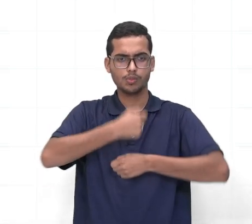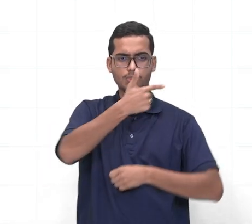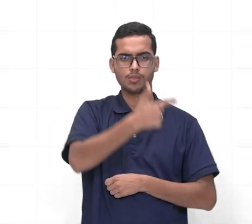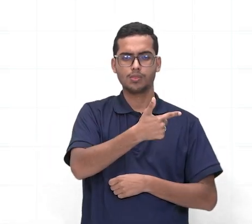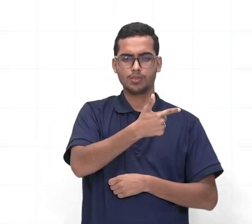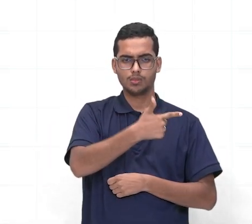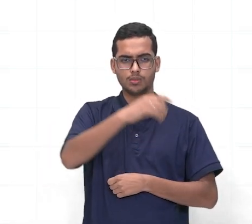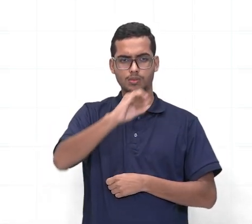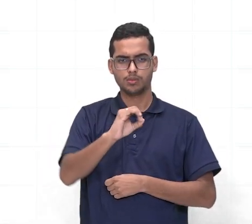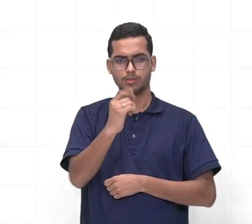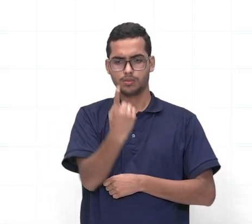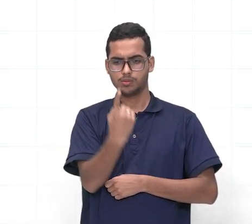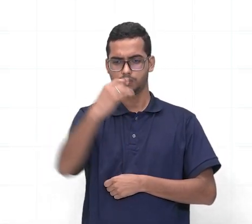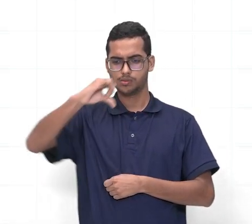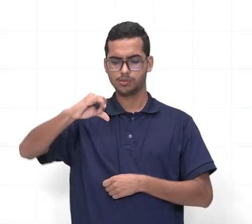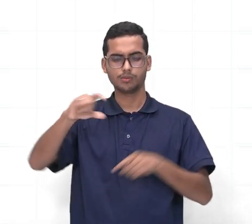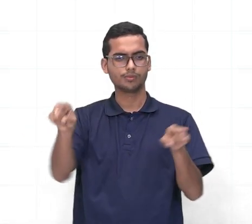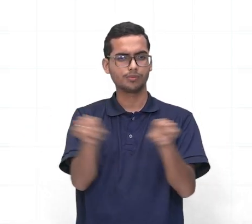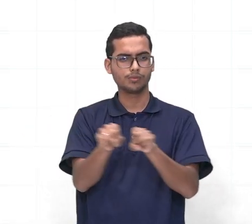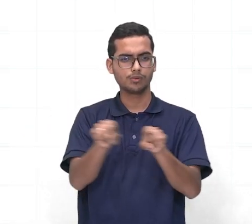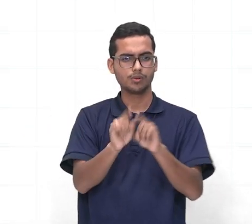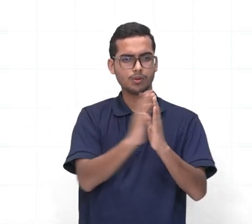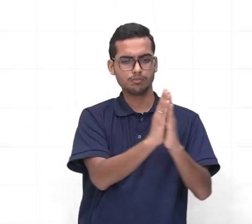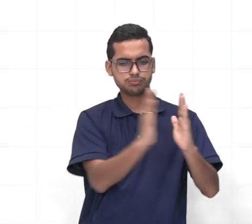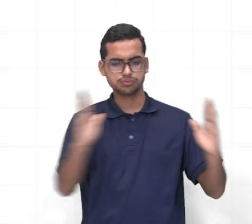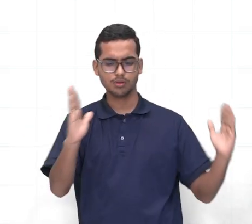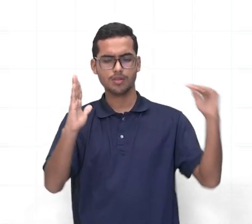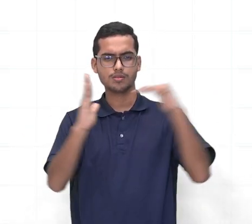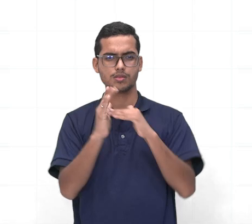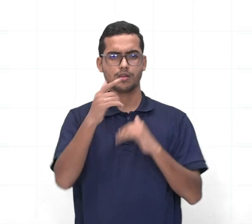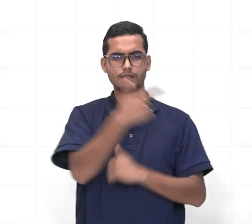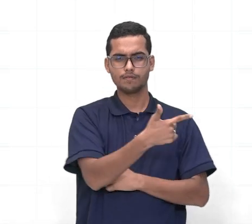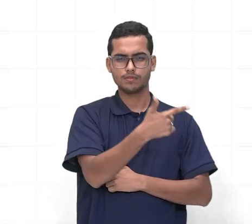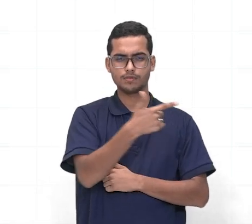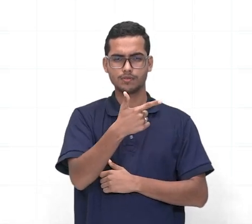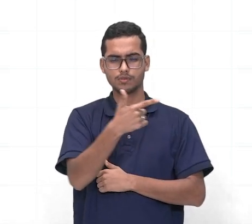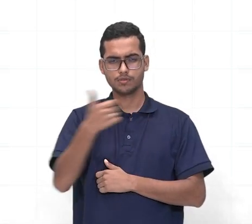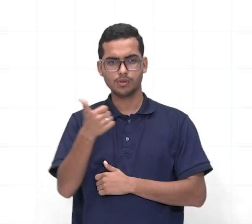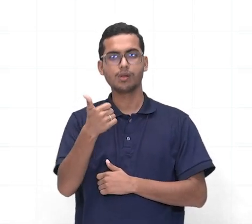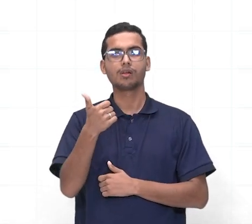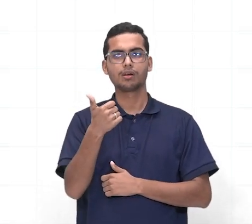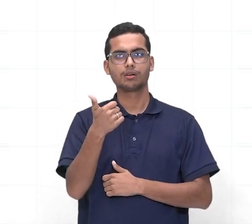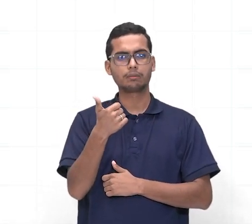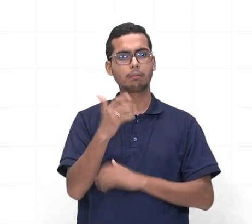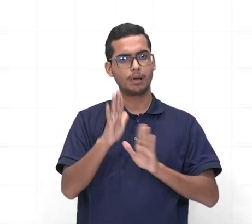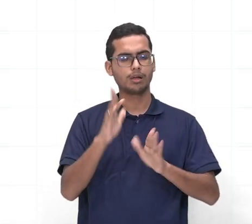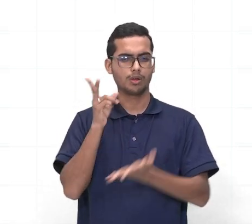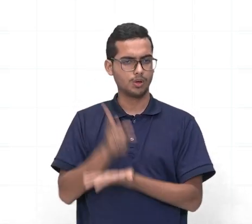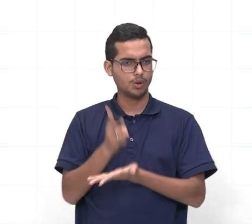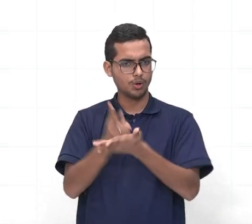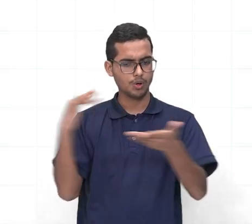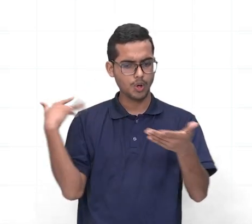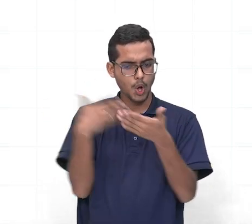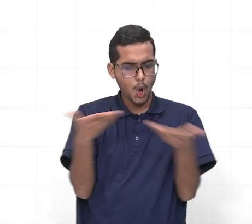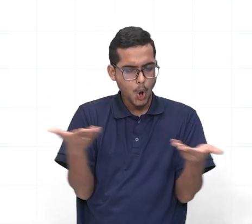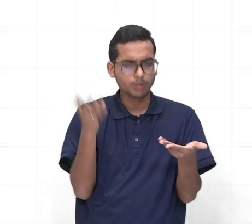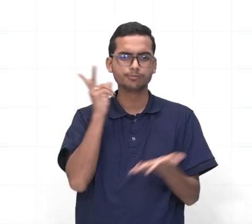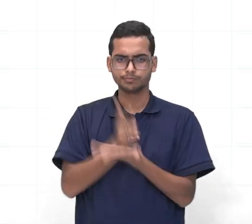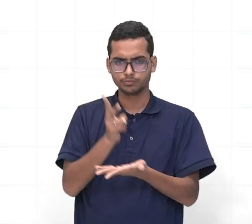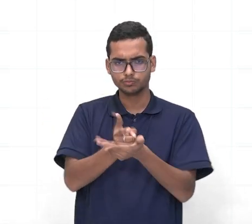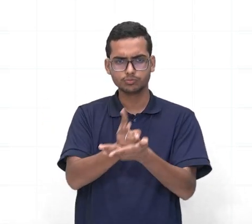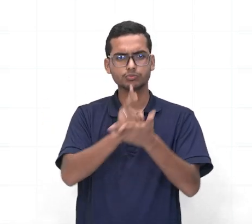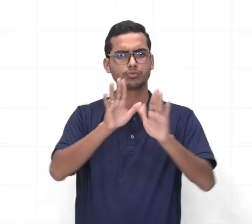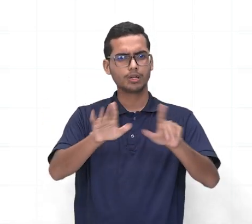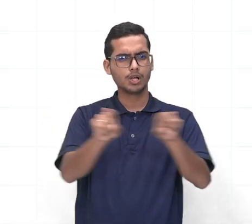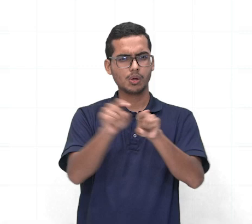2019, 2020, 2021, ainda ocorre, né, até hoje, só que não com a letalidade, porque